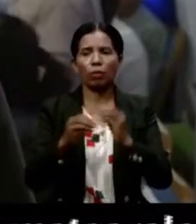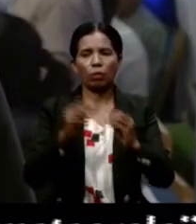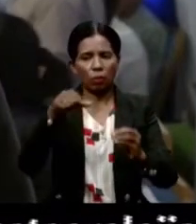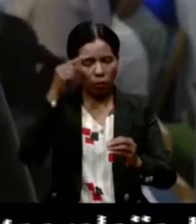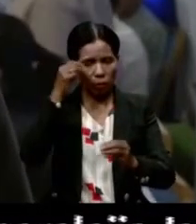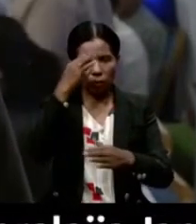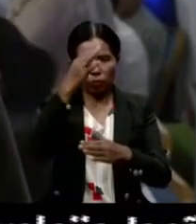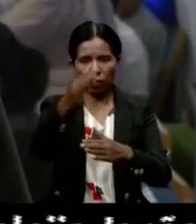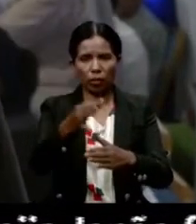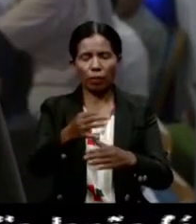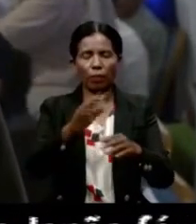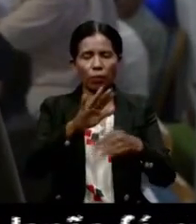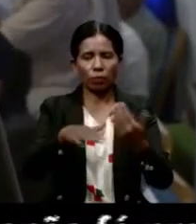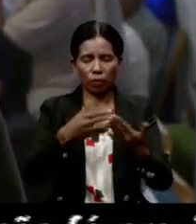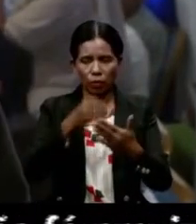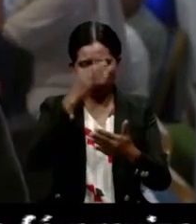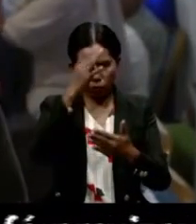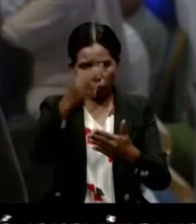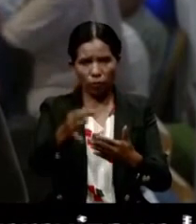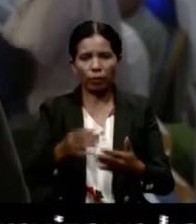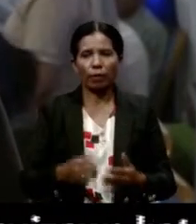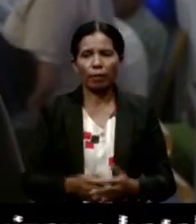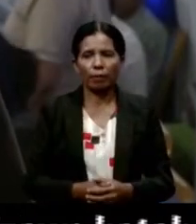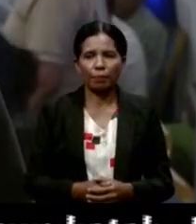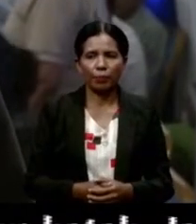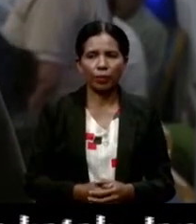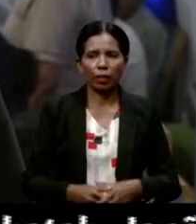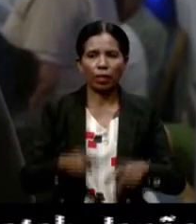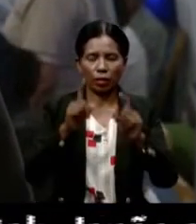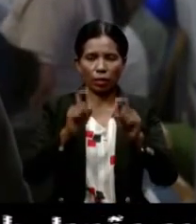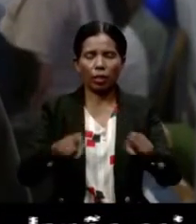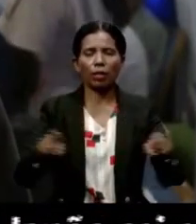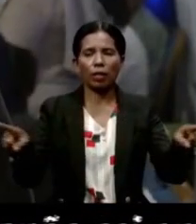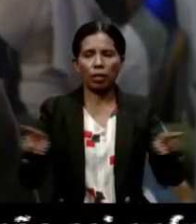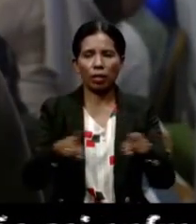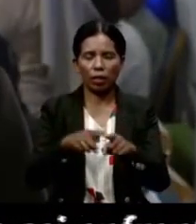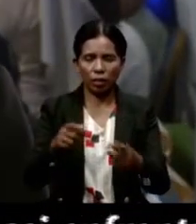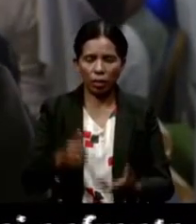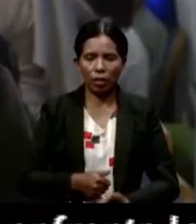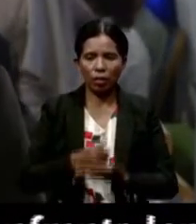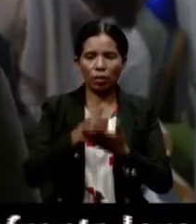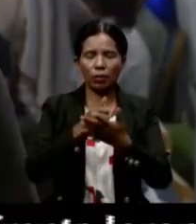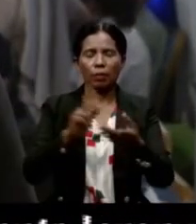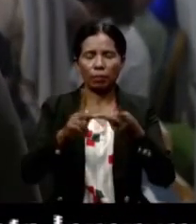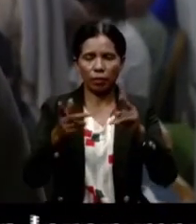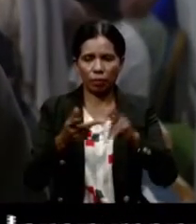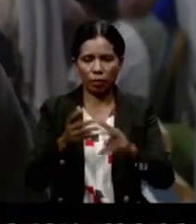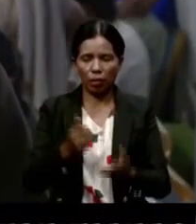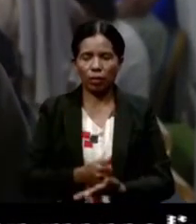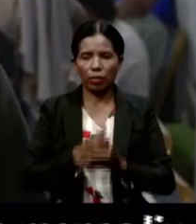governo ba o em governo o todo né be o em mai né ia tem que nessa né, tão mata nessa me parceiro né, tão mata